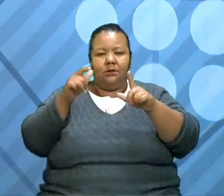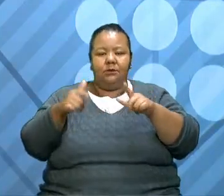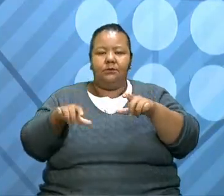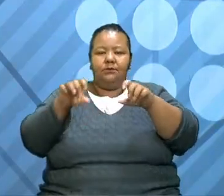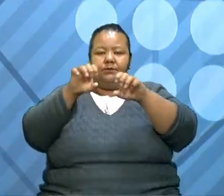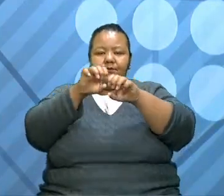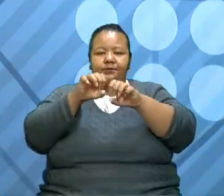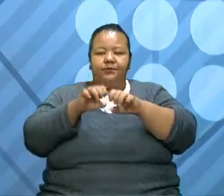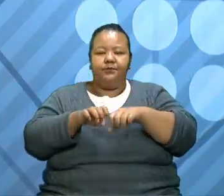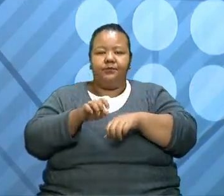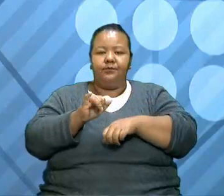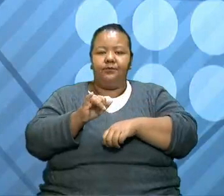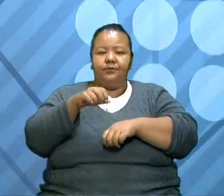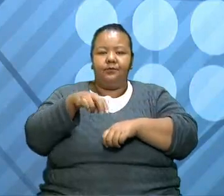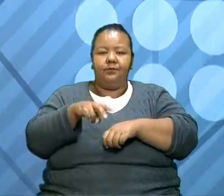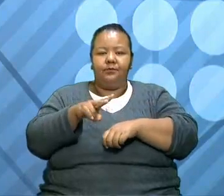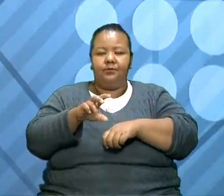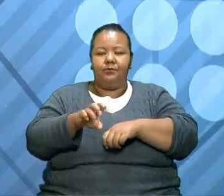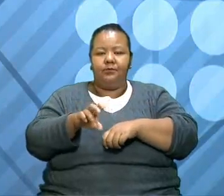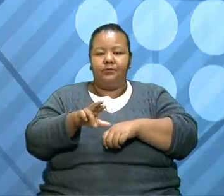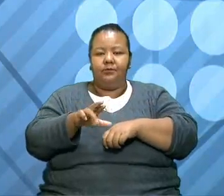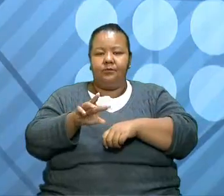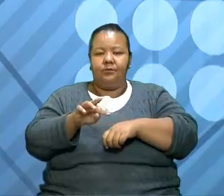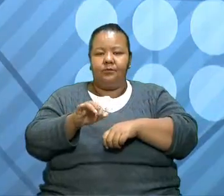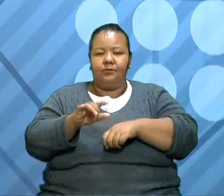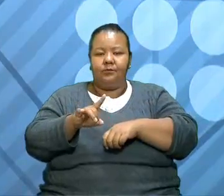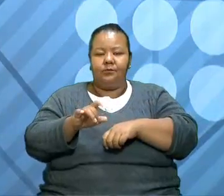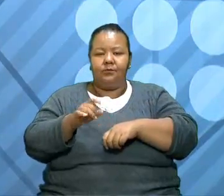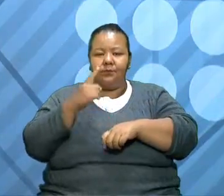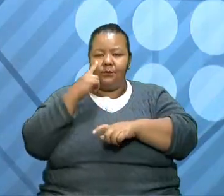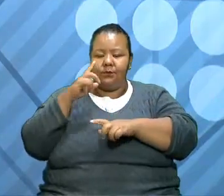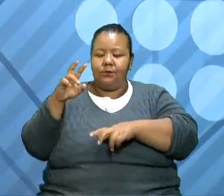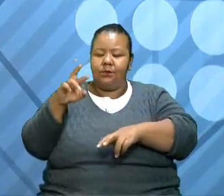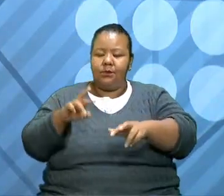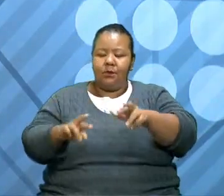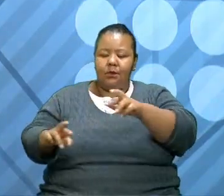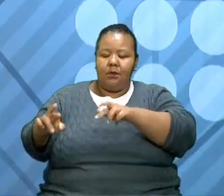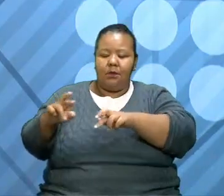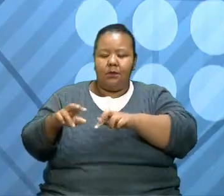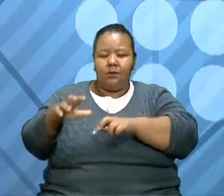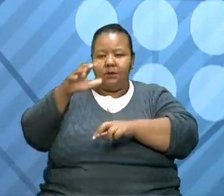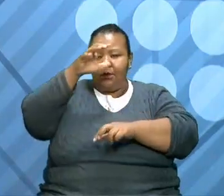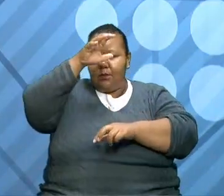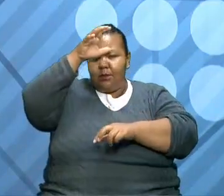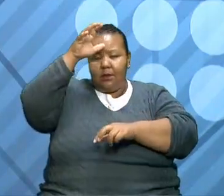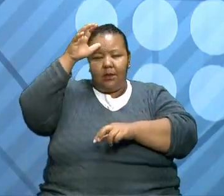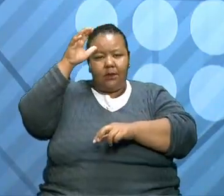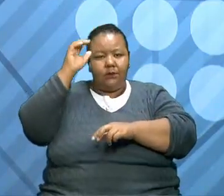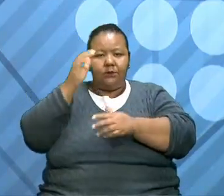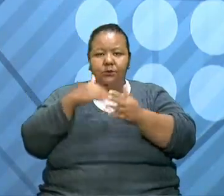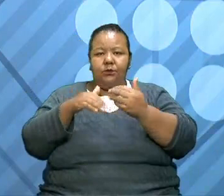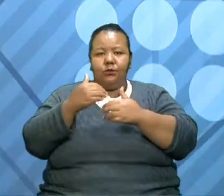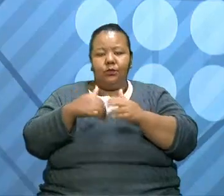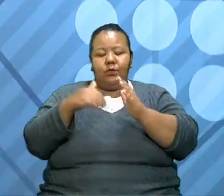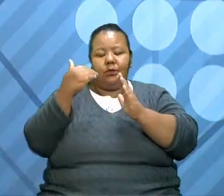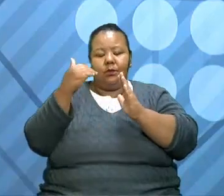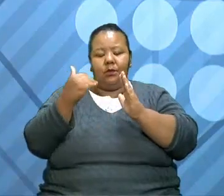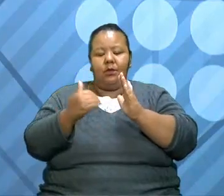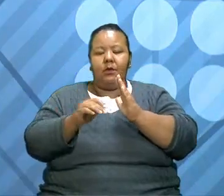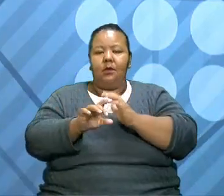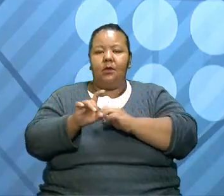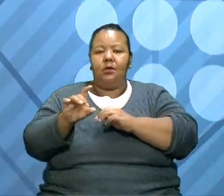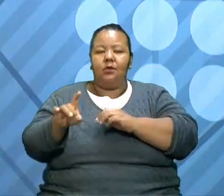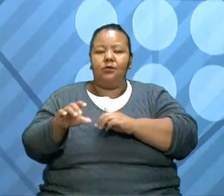estrutura invertida, você vai analisar o cliente o tempo inteiro, em todas as categorias. Então, não vai olhar somente